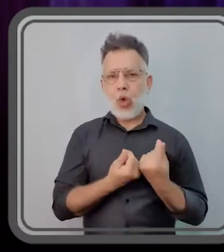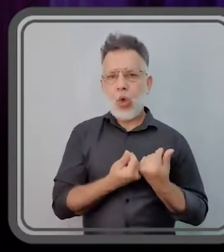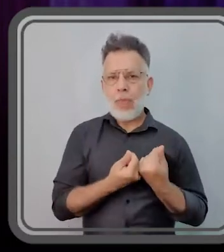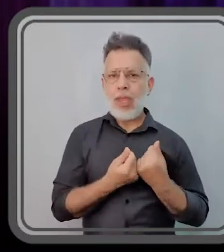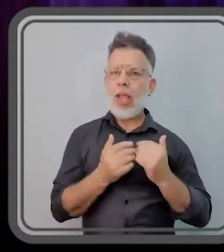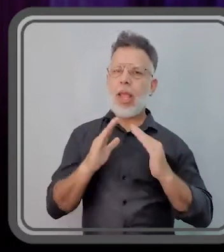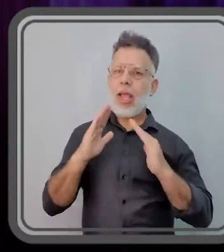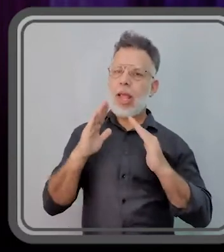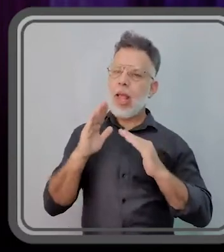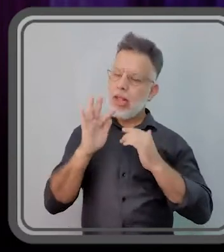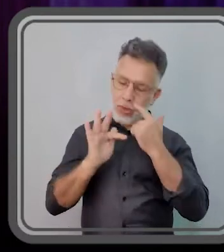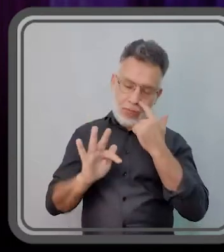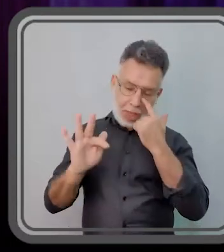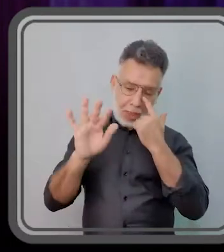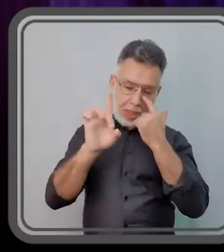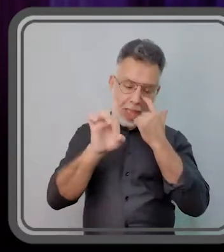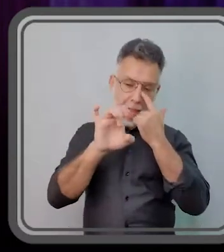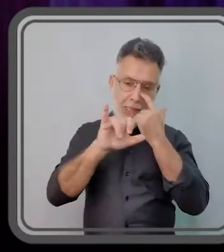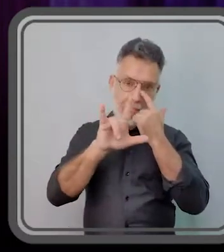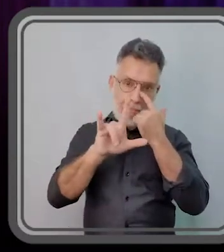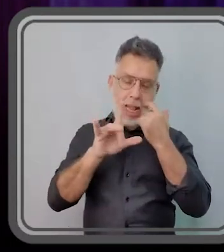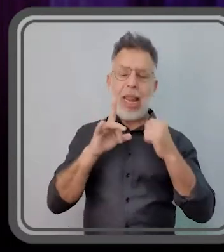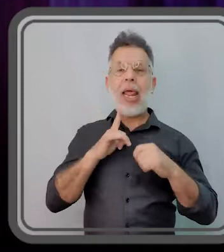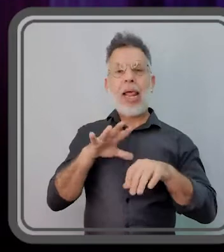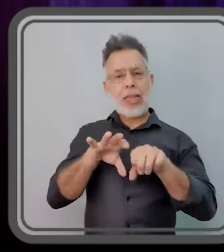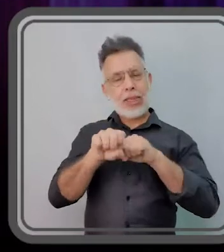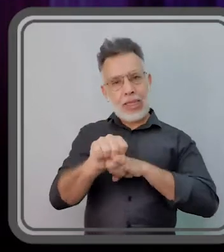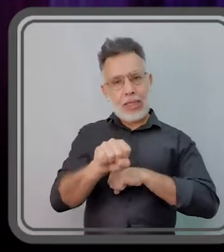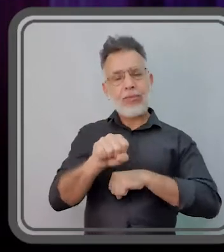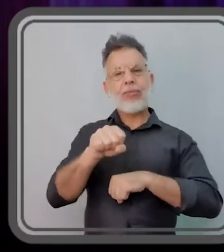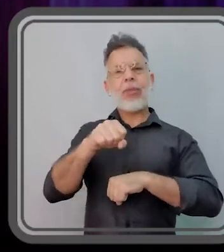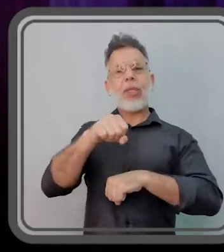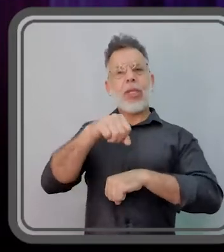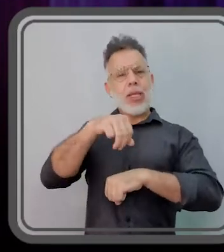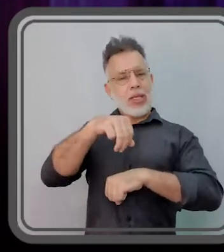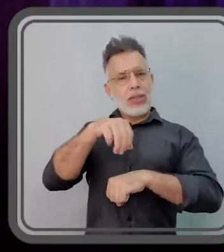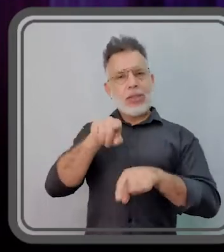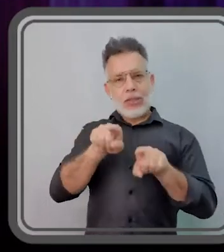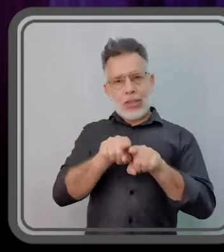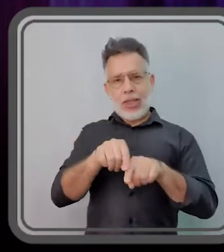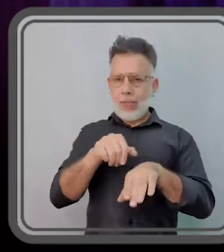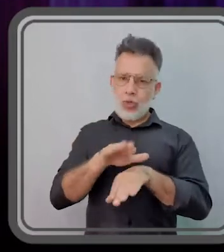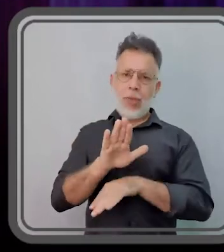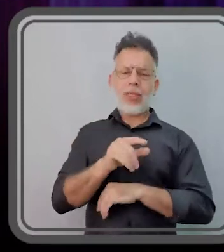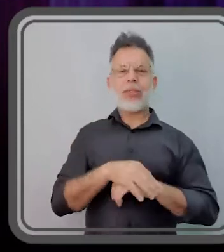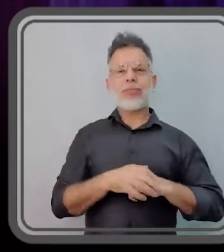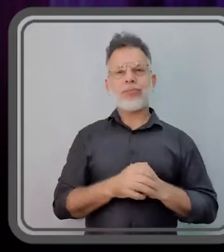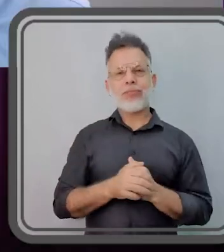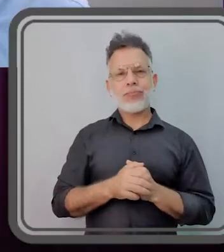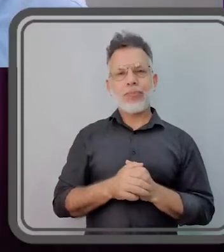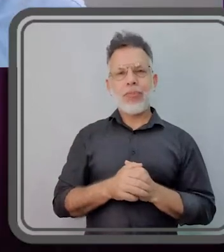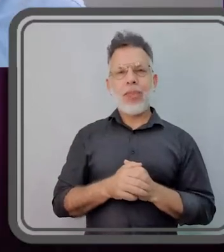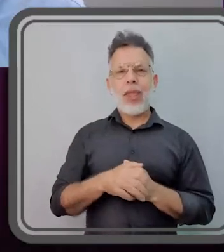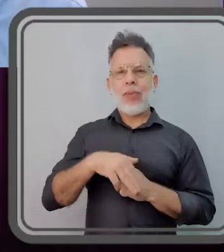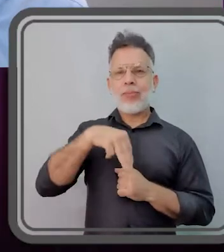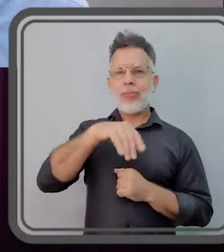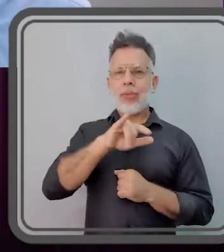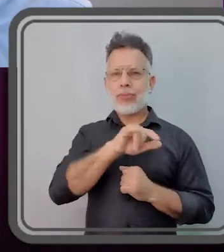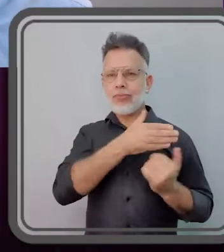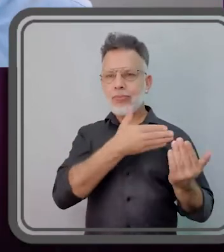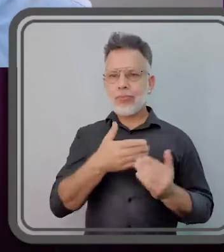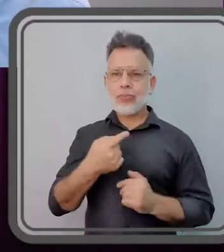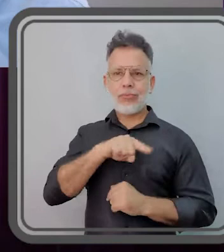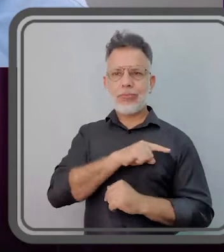Delhi, né? E ela tem mestrado em RH, ODRH, OD e muito mais, né? Então, vamos trazer aqui Maggie para o nosso